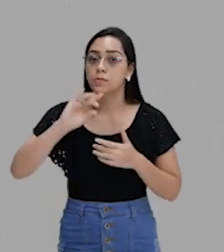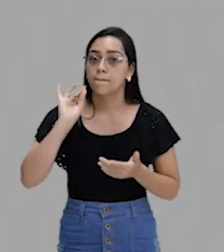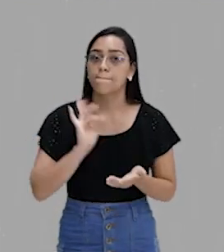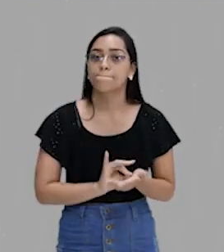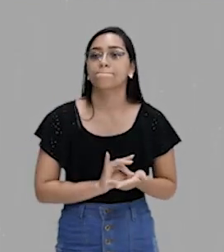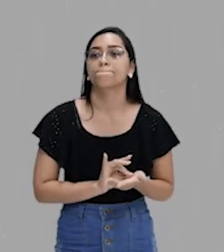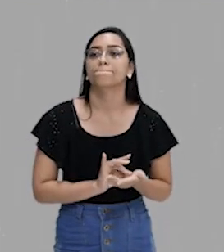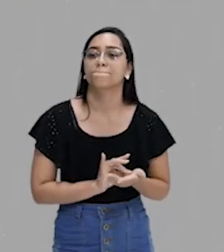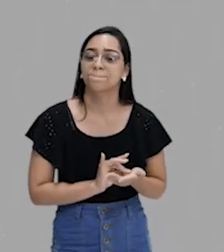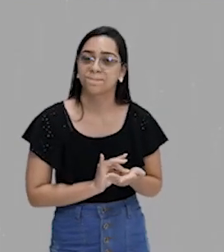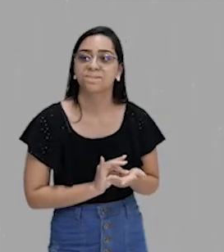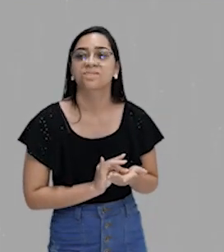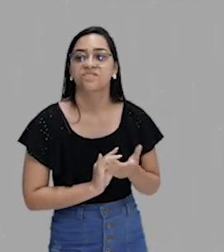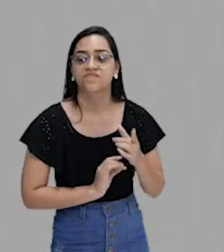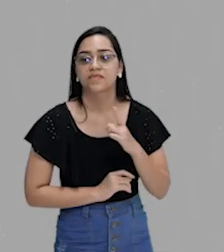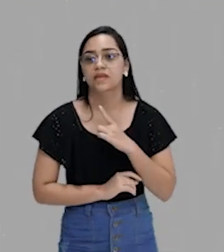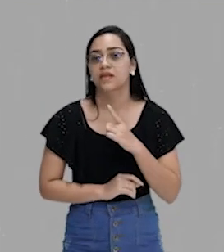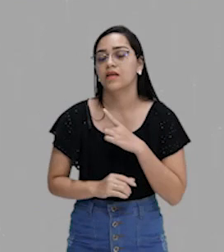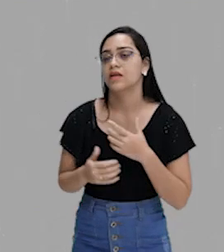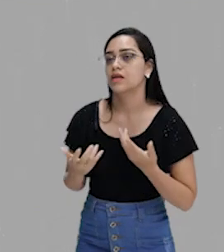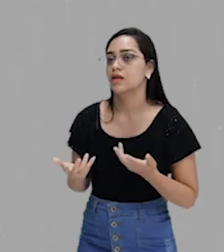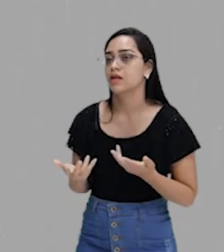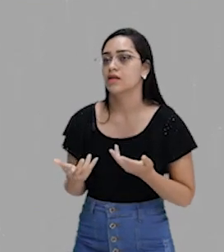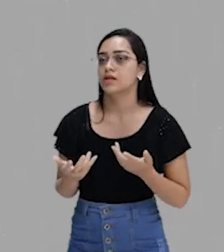real, proposta de ser